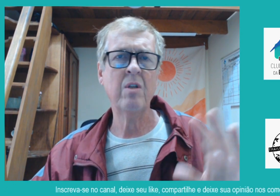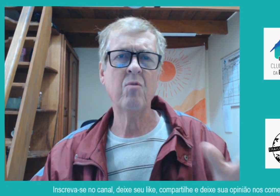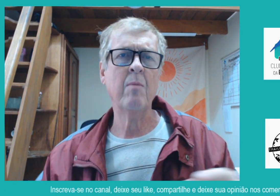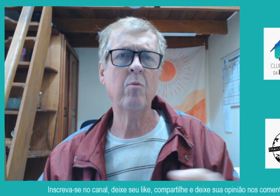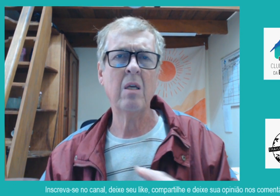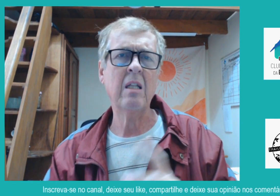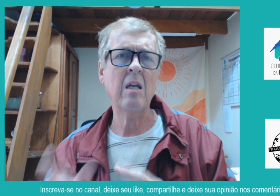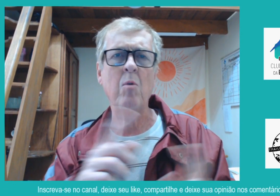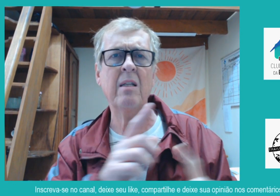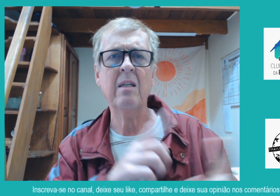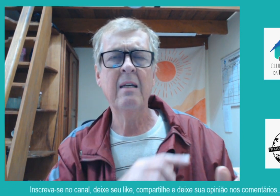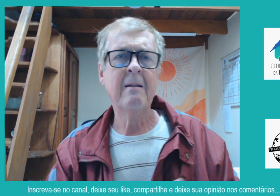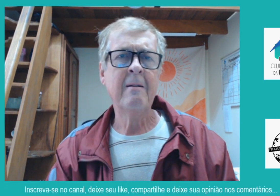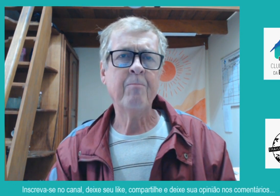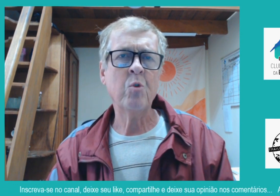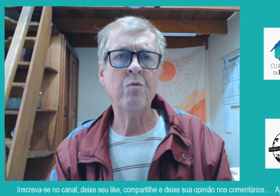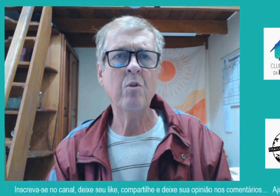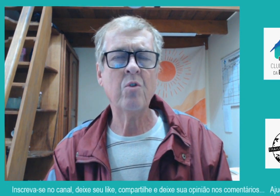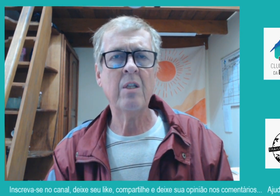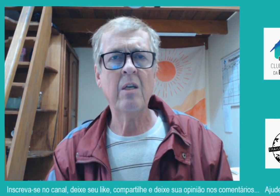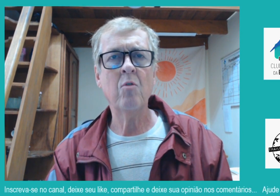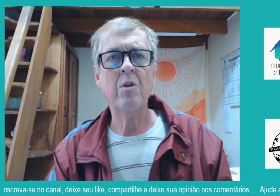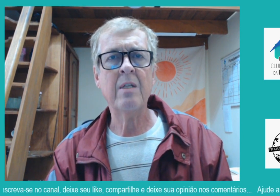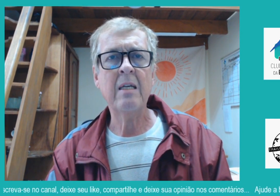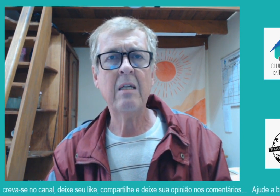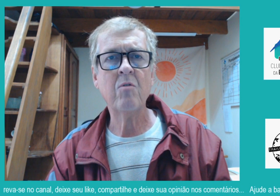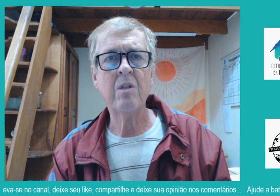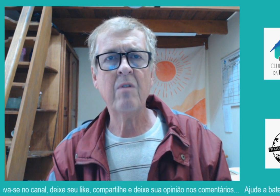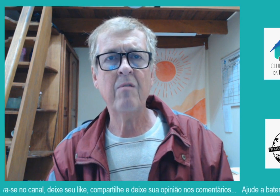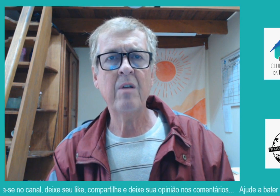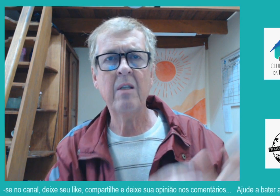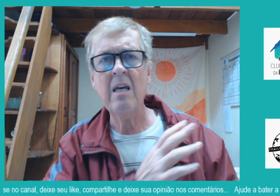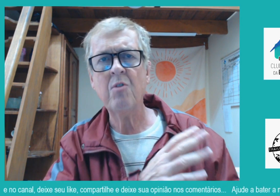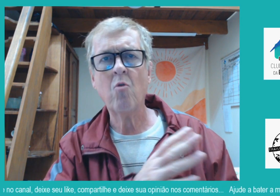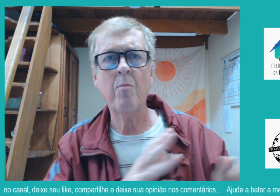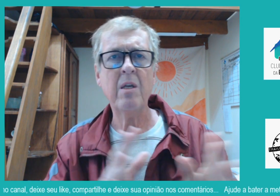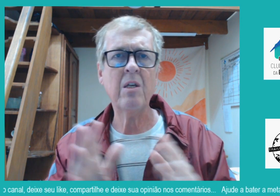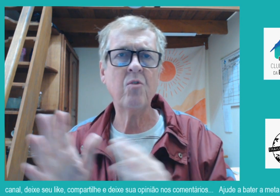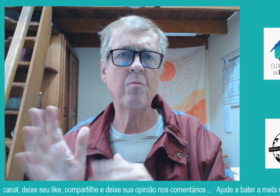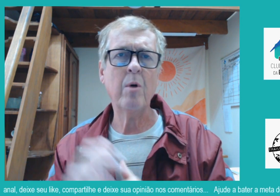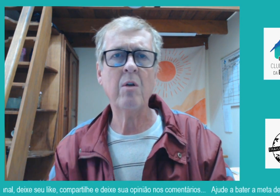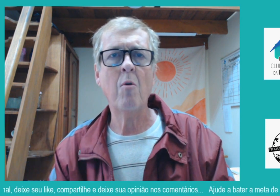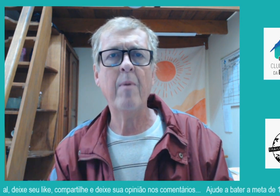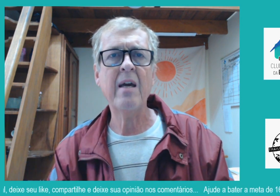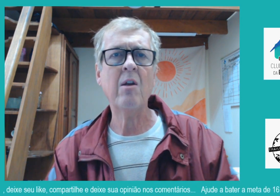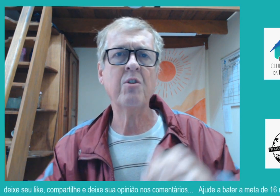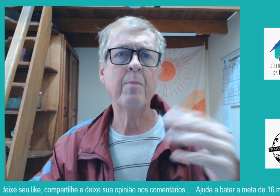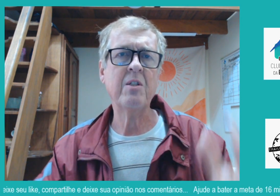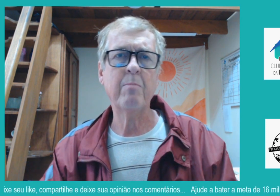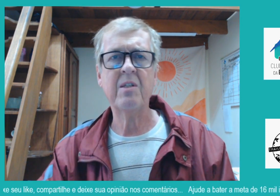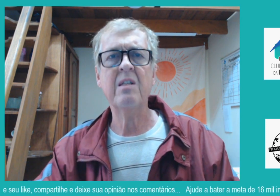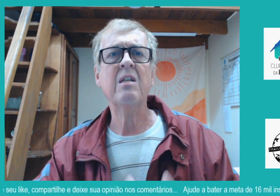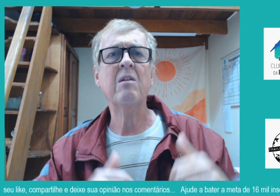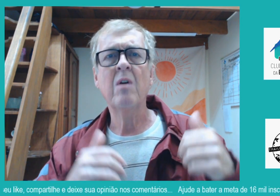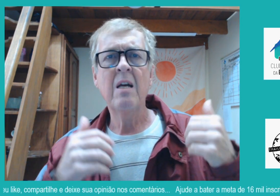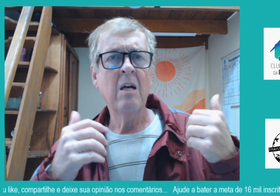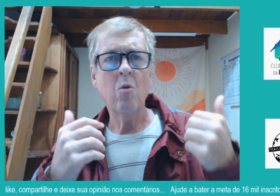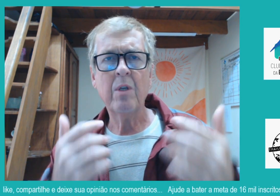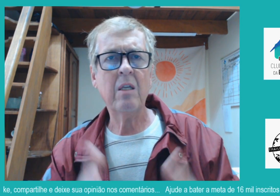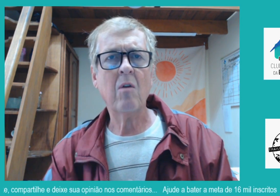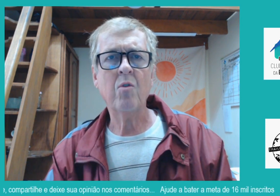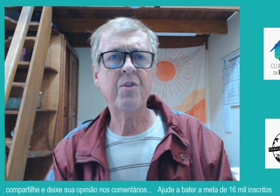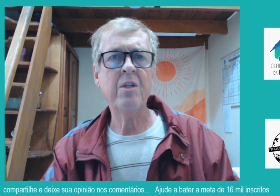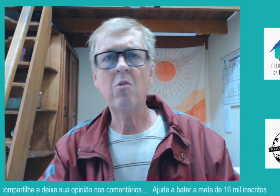falou se você não sabe que dá uma olhada nos vídeos anteriores aí que você vai ver desde o começo pode acompanhar Nossa participação